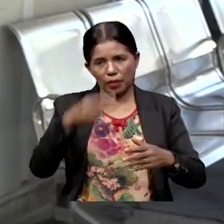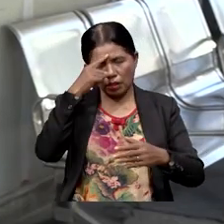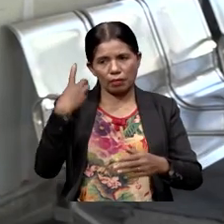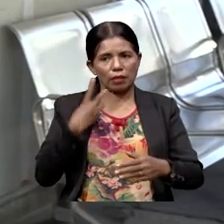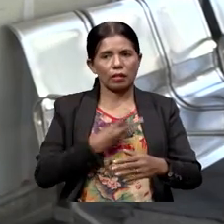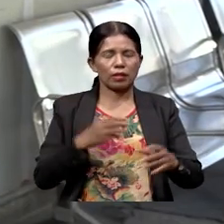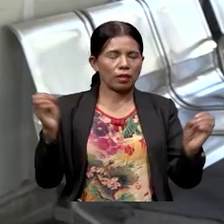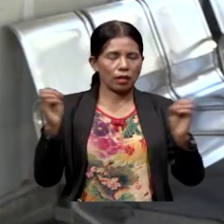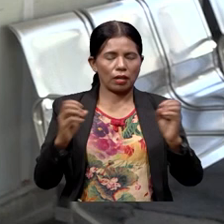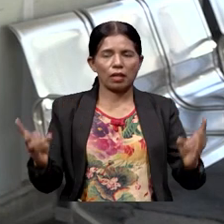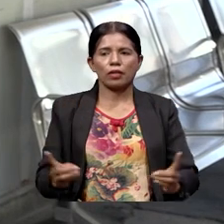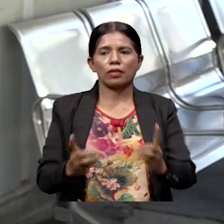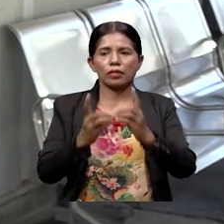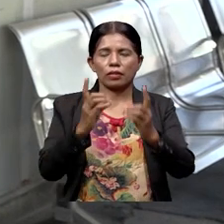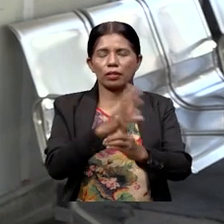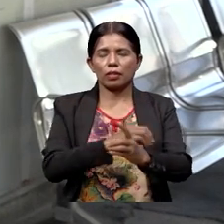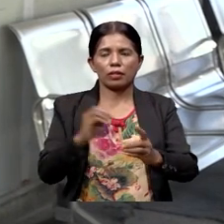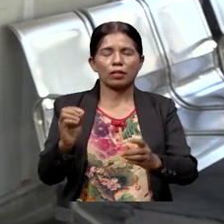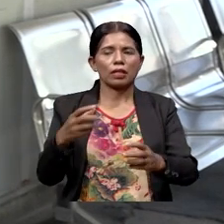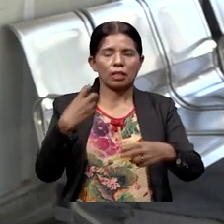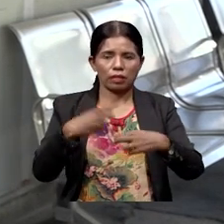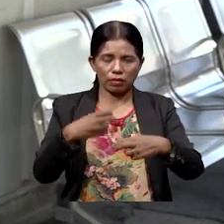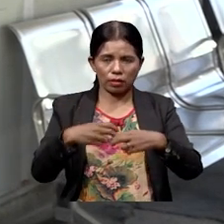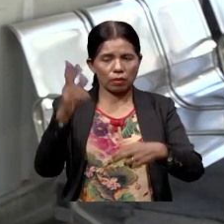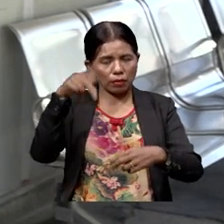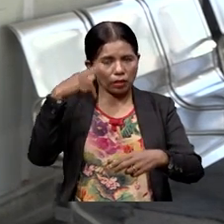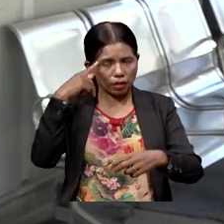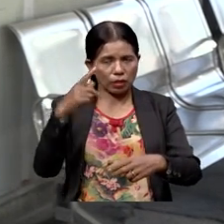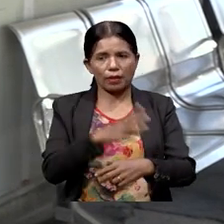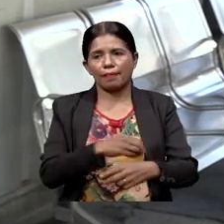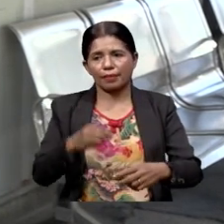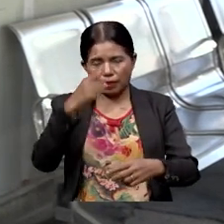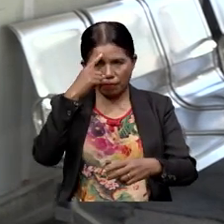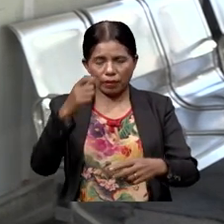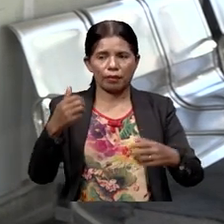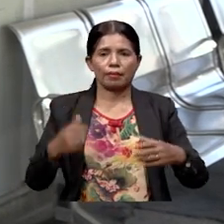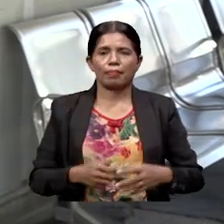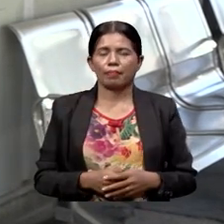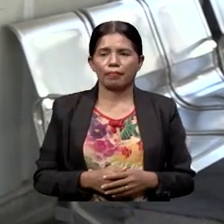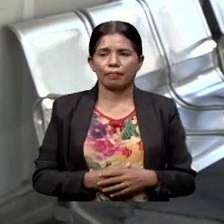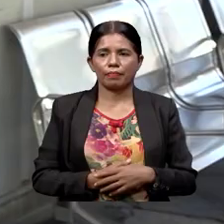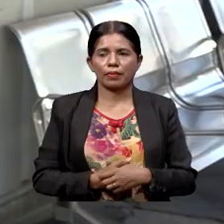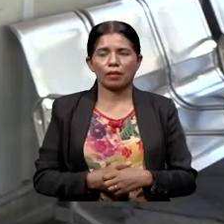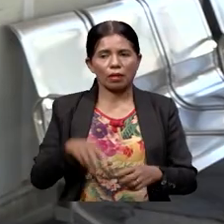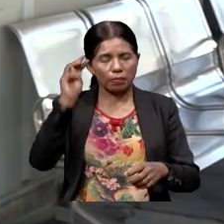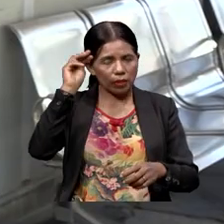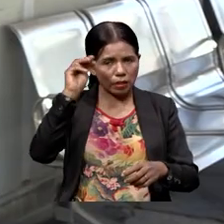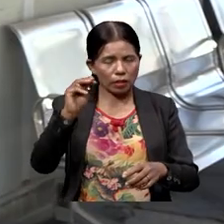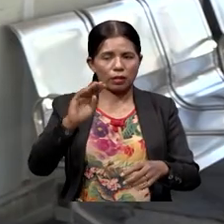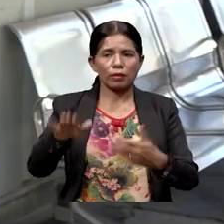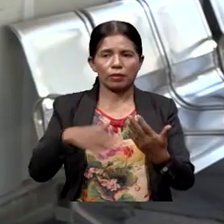hasoro calamidade ruma, la hasoro crise político ruma, também né, mas que ministério